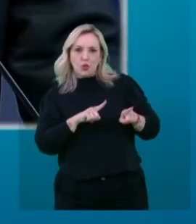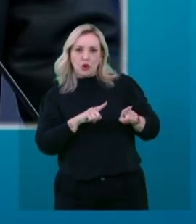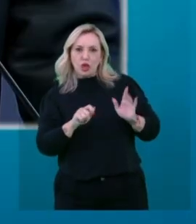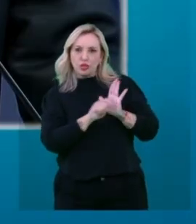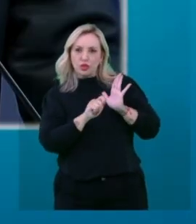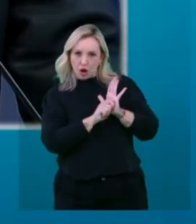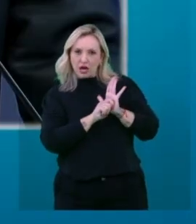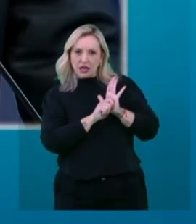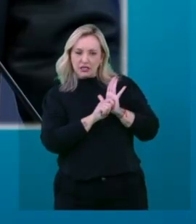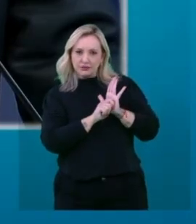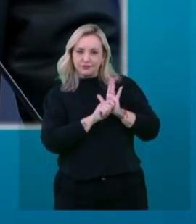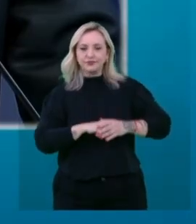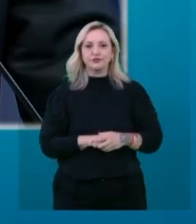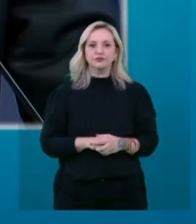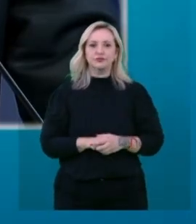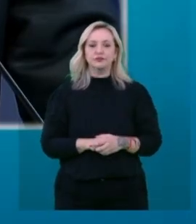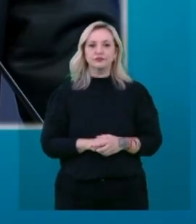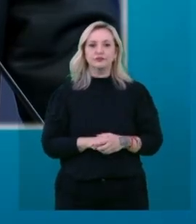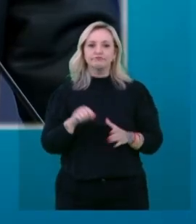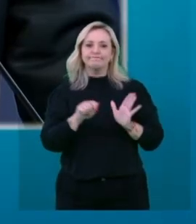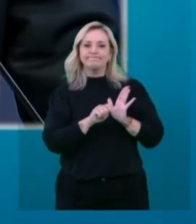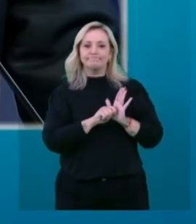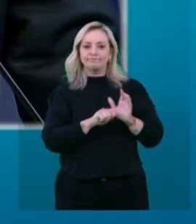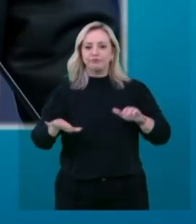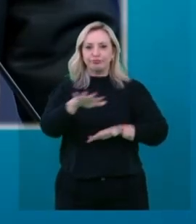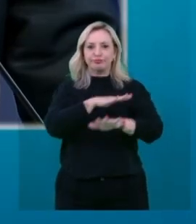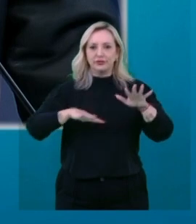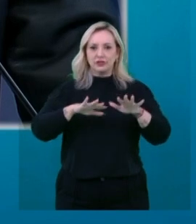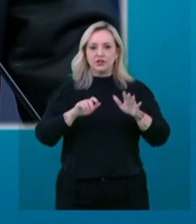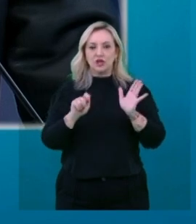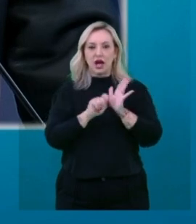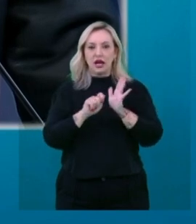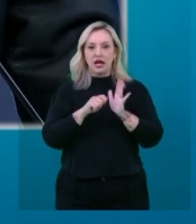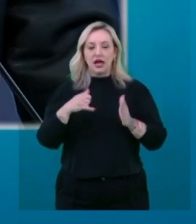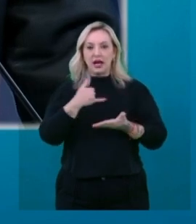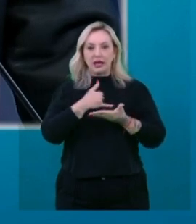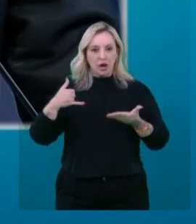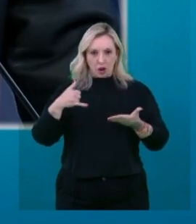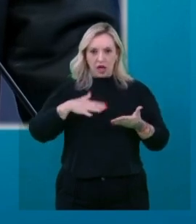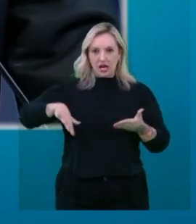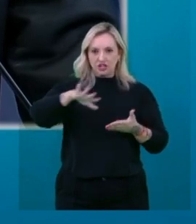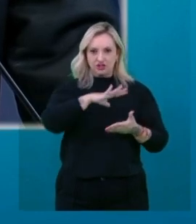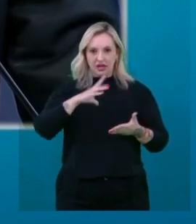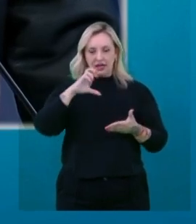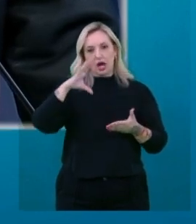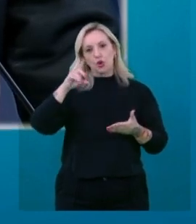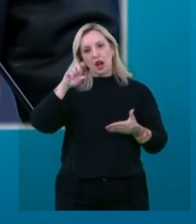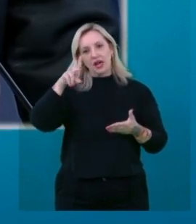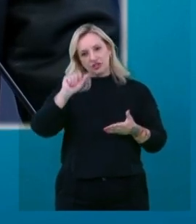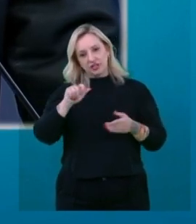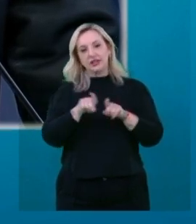da droga você faz com que a droga não circule não só pela Cracolândia mas também pela cidade isso vai